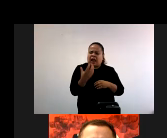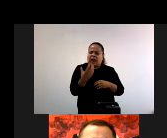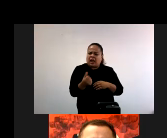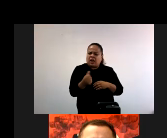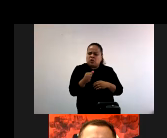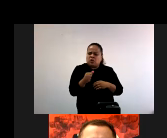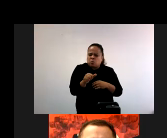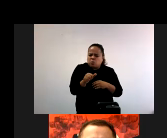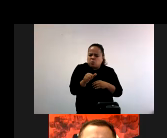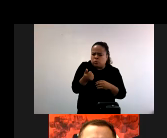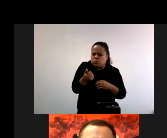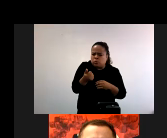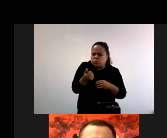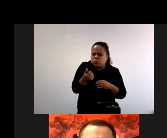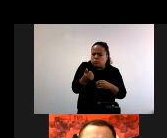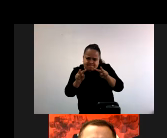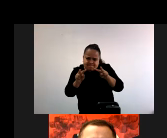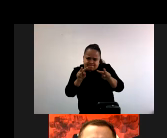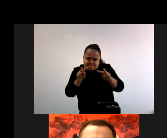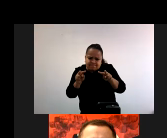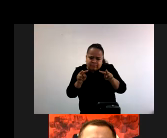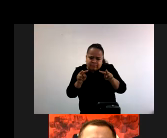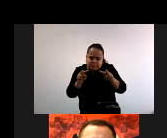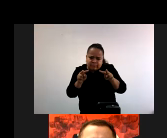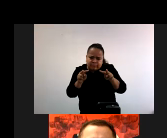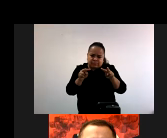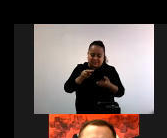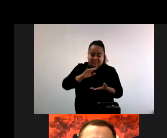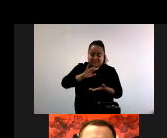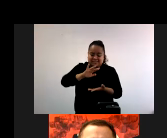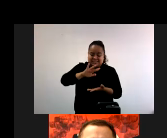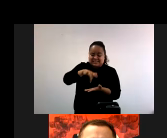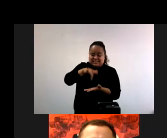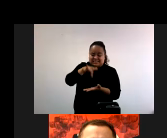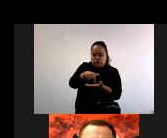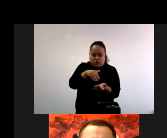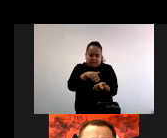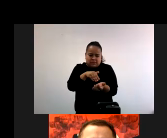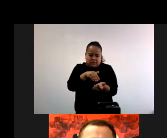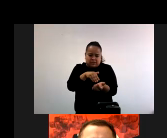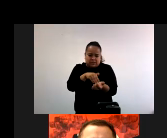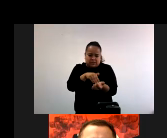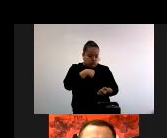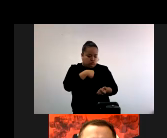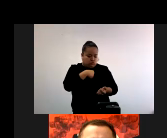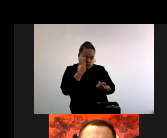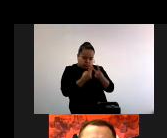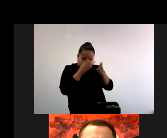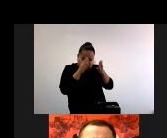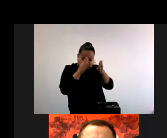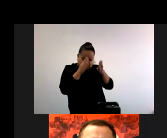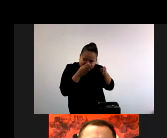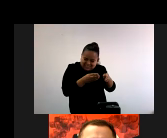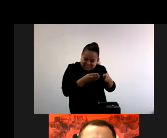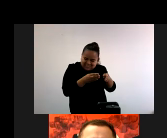Vigilância Sentinela, ou Centro de Clínicas Amigáveis. Estamos tentando nos enfocar onde